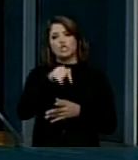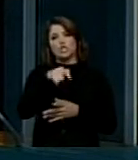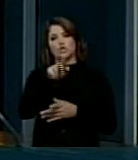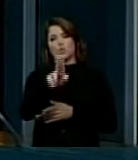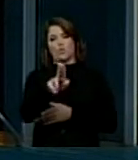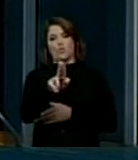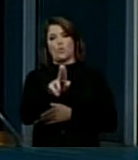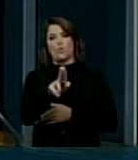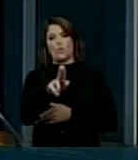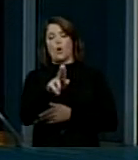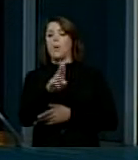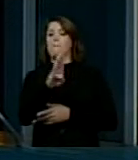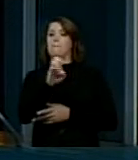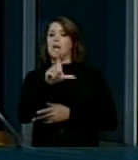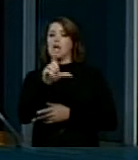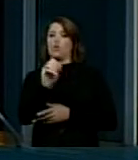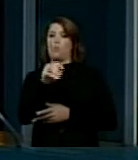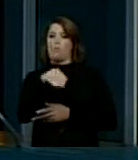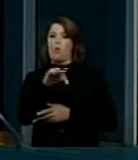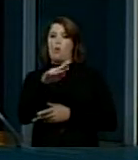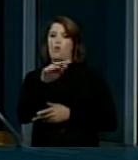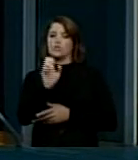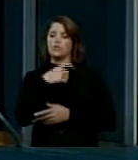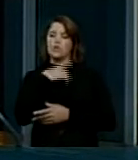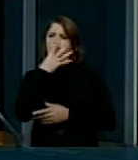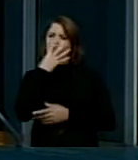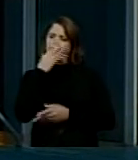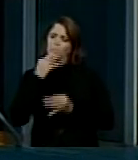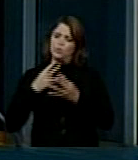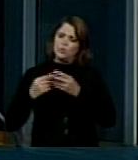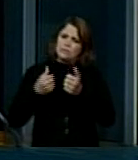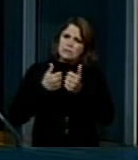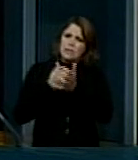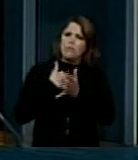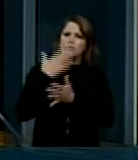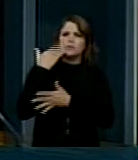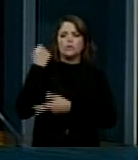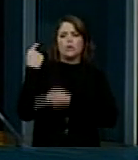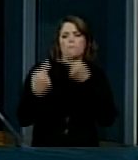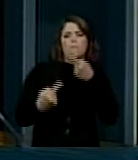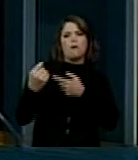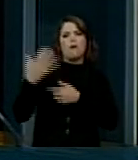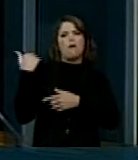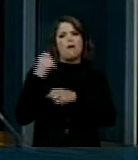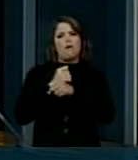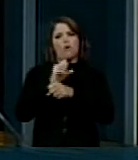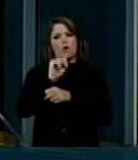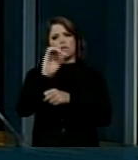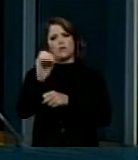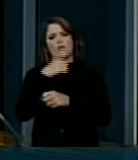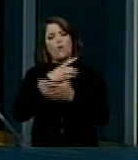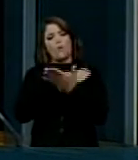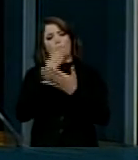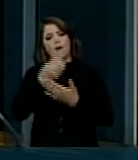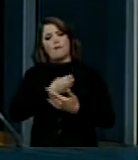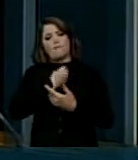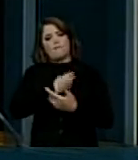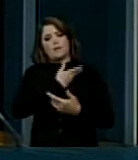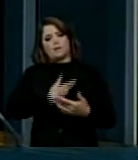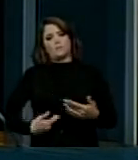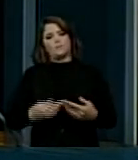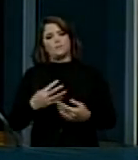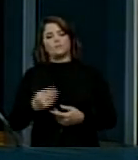a hidrelétrica de Belo Monte. Eu acompanhei de perto, senhor presidente, o debate nos anos 80. Eu estava começando minha vida